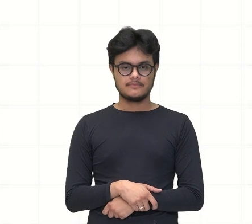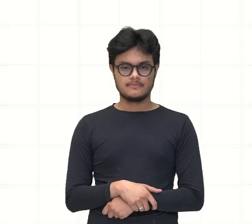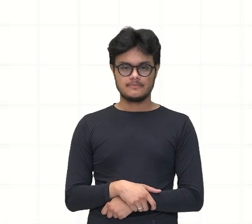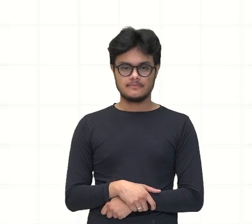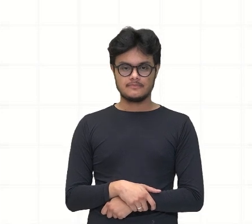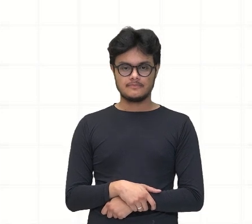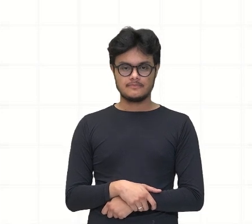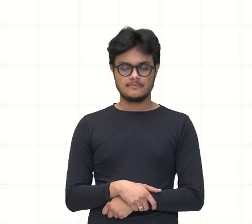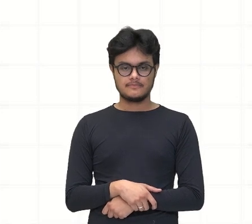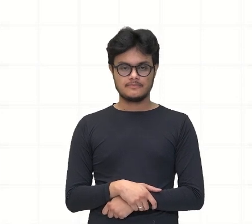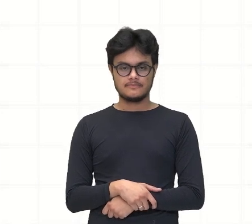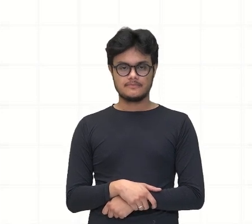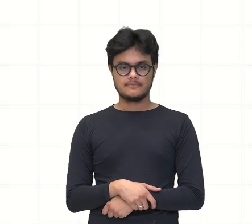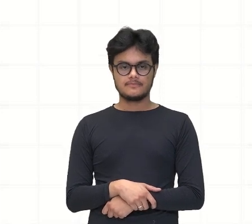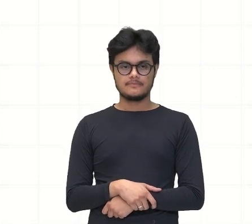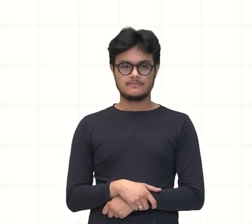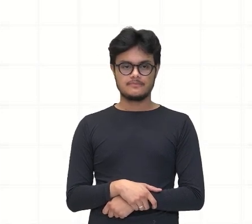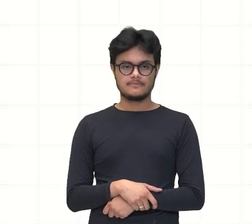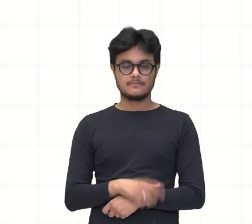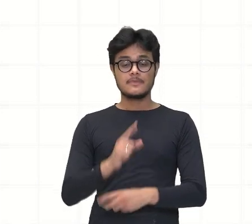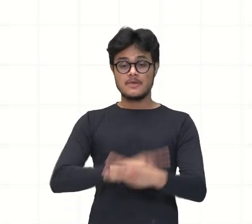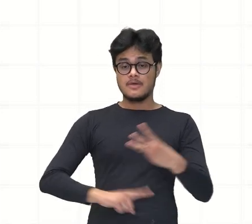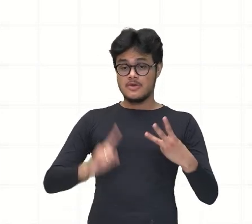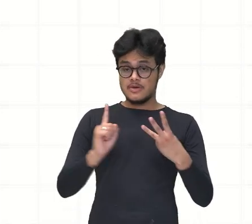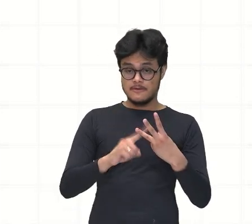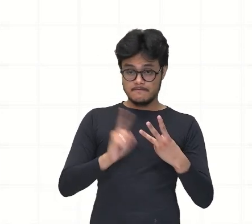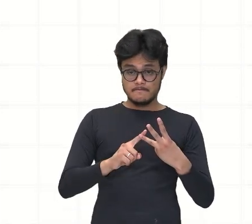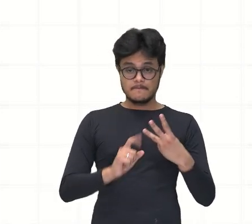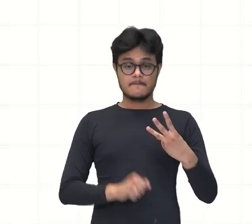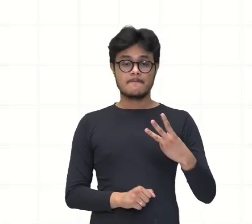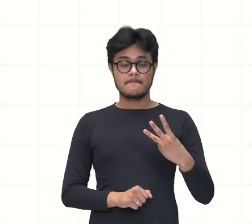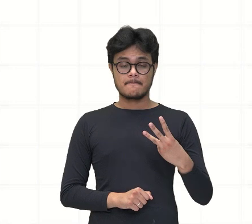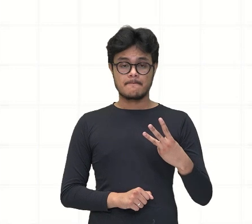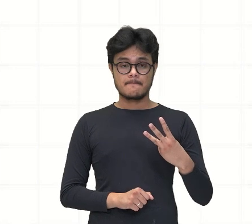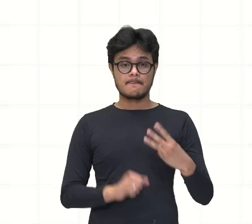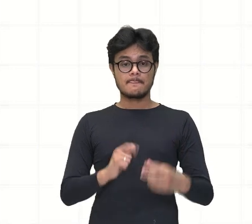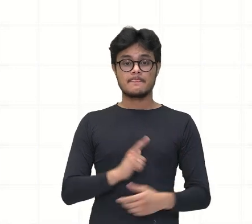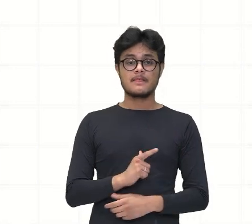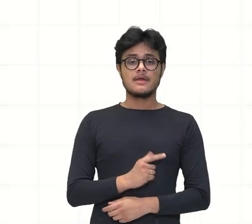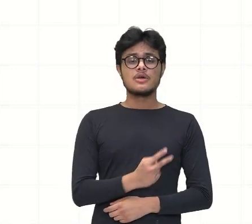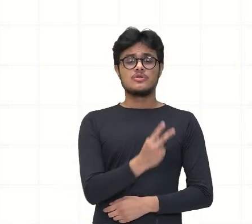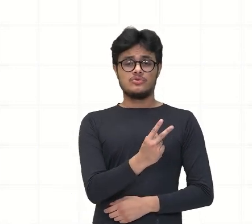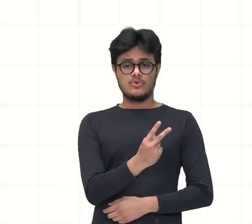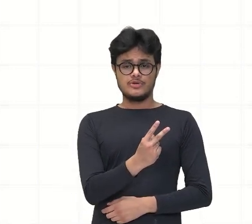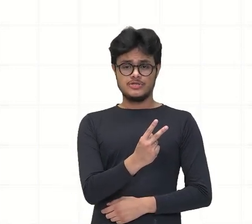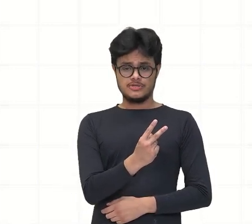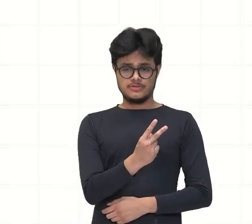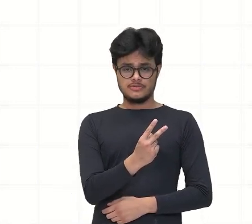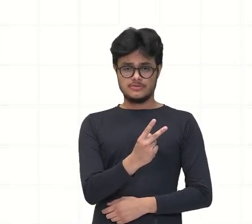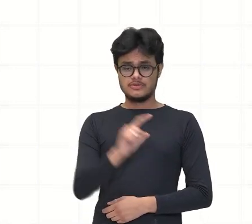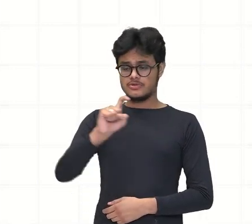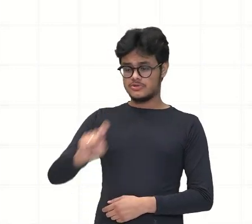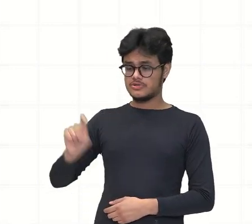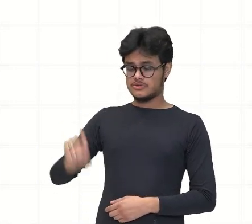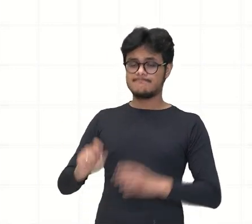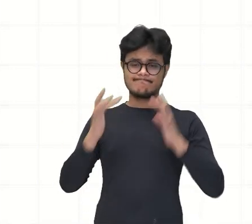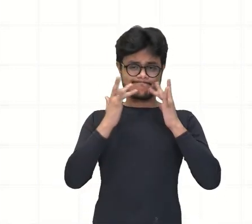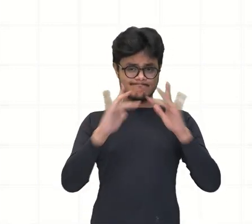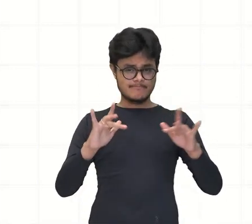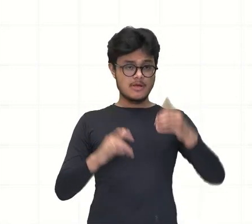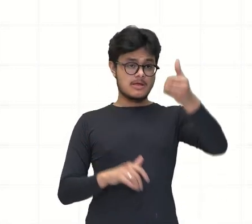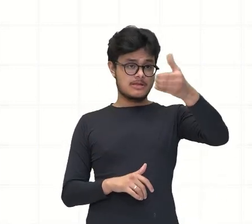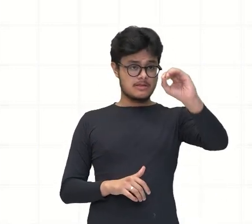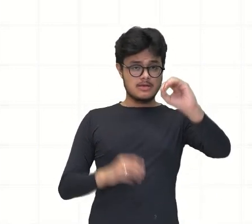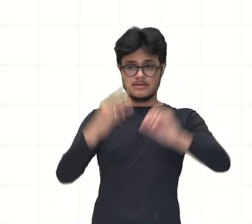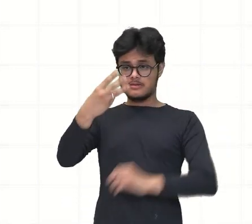108 graus. E o último, né, o G3, eu tive 2 alunos de um total de 10.